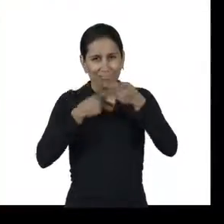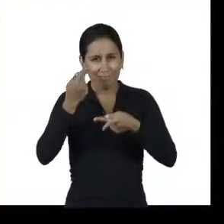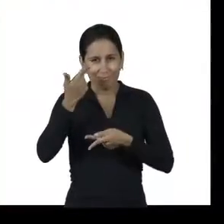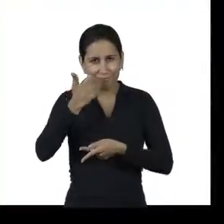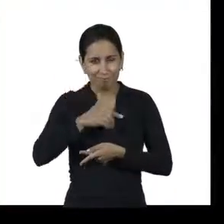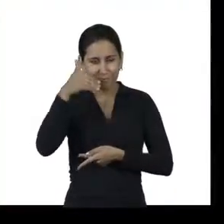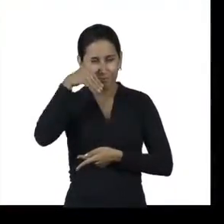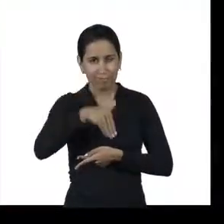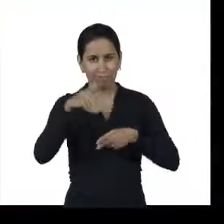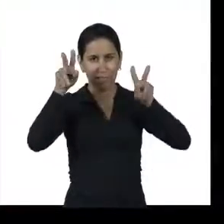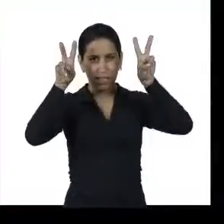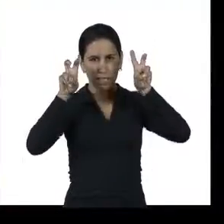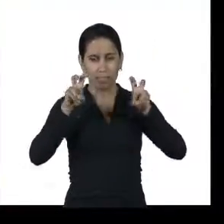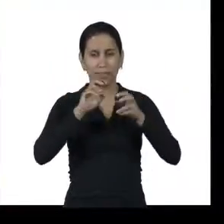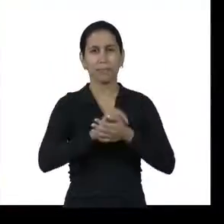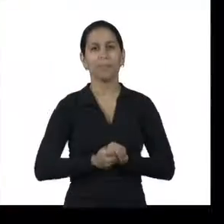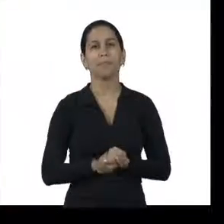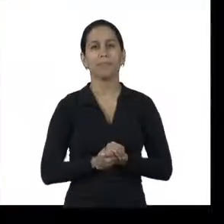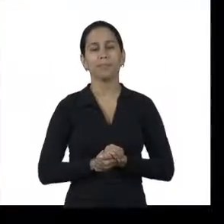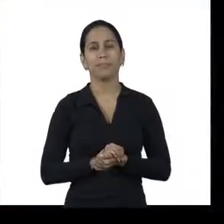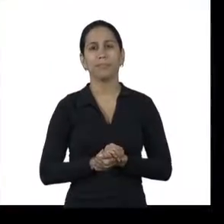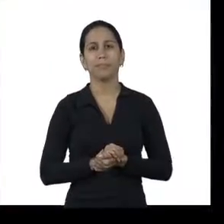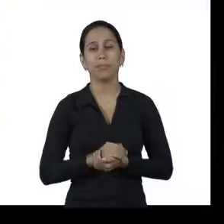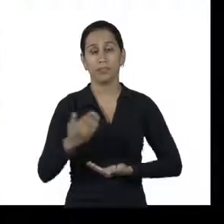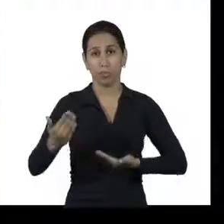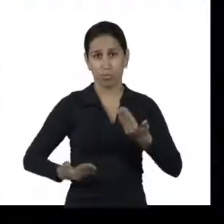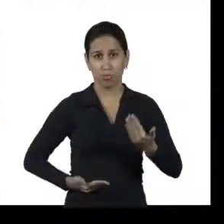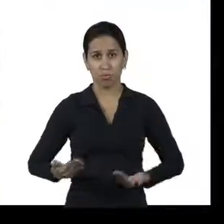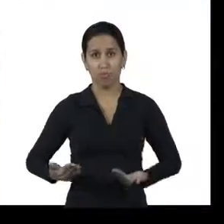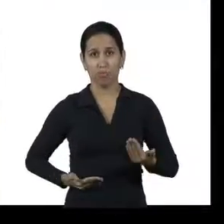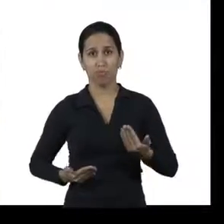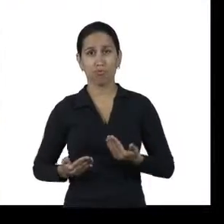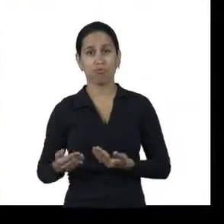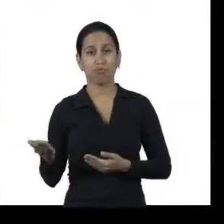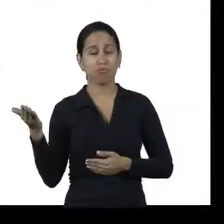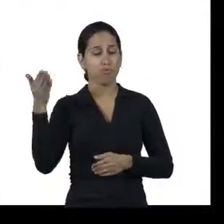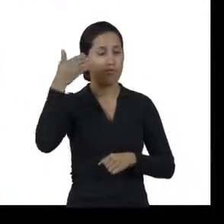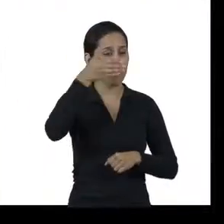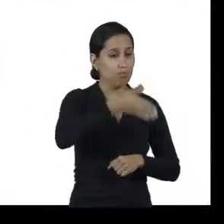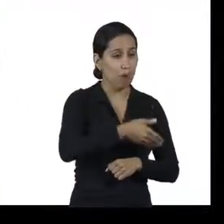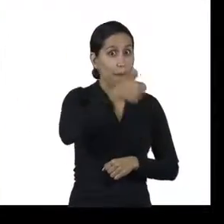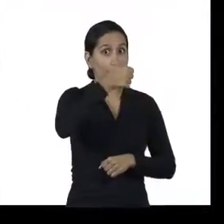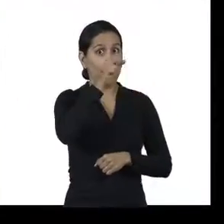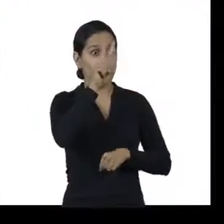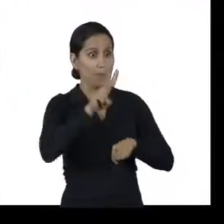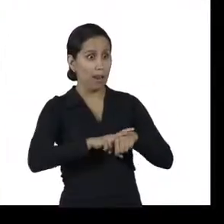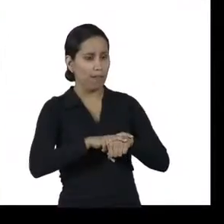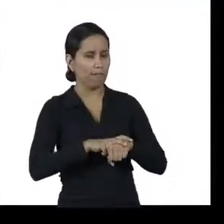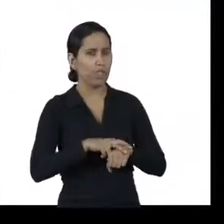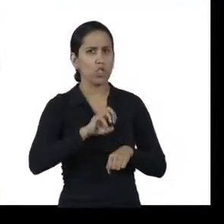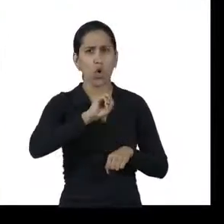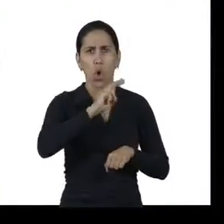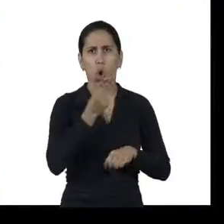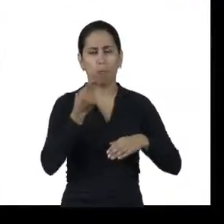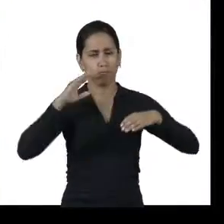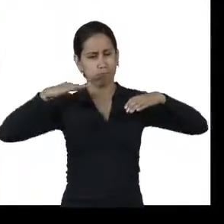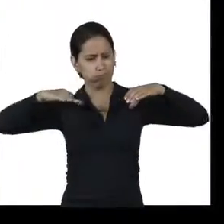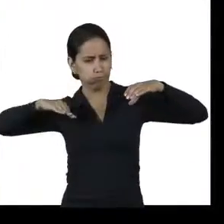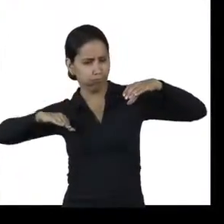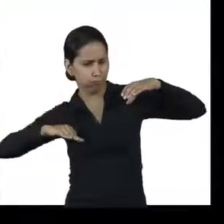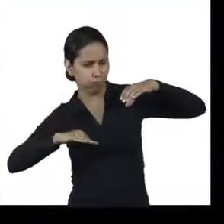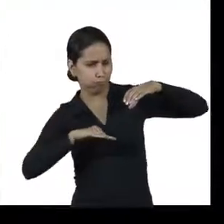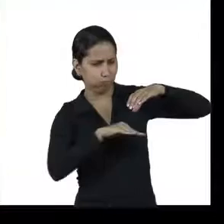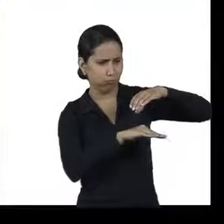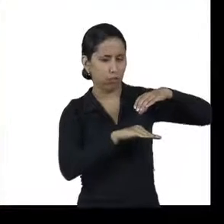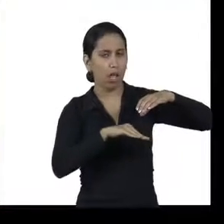tema. Todos os trabalhadores que entram na mineração pela primeira vez ou que mudam entre superfície e subsolo devem passar